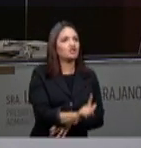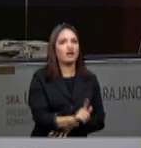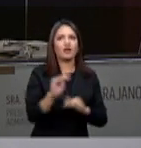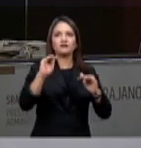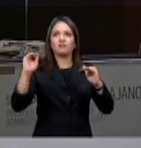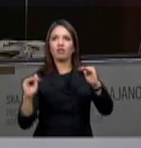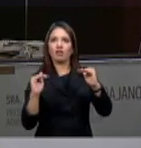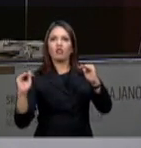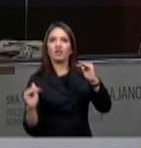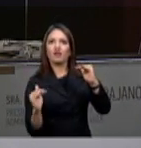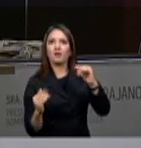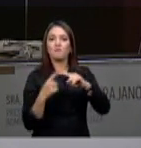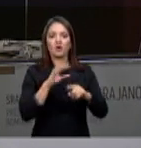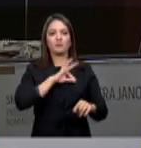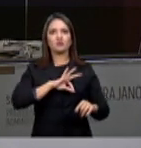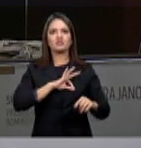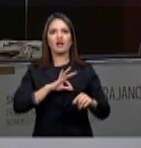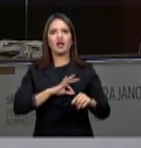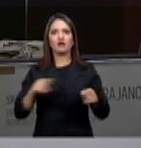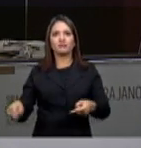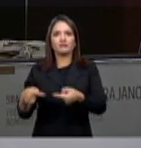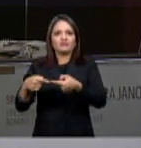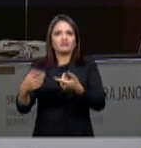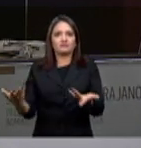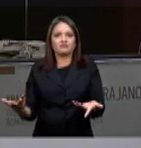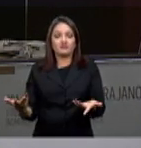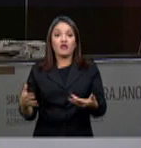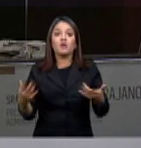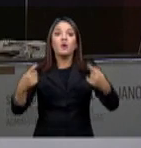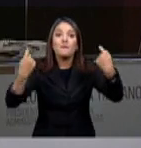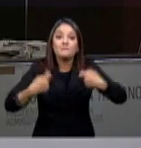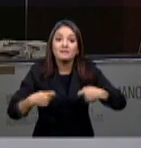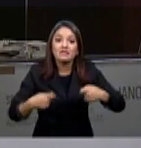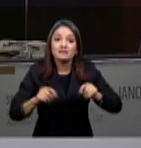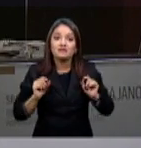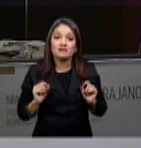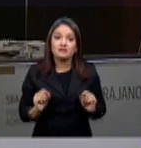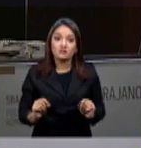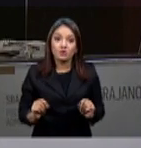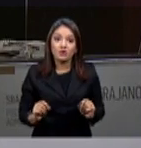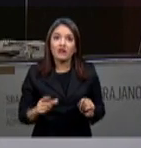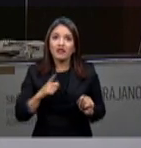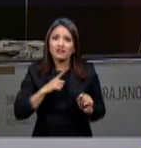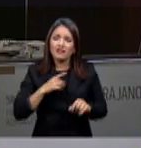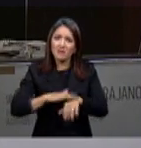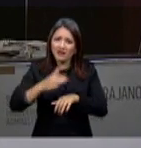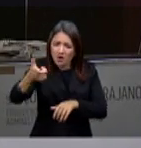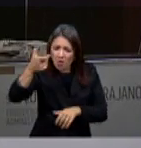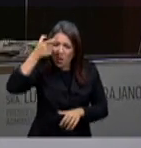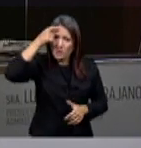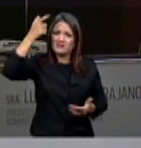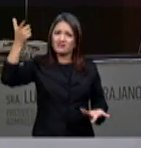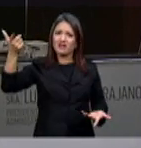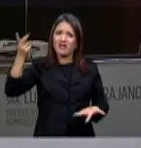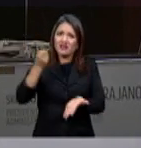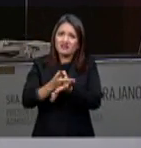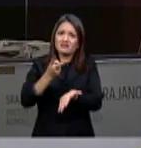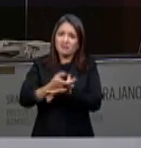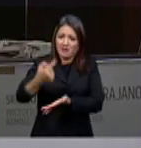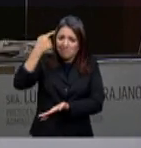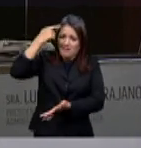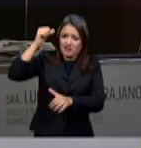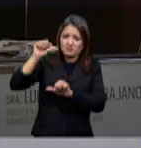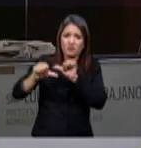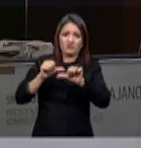chefe de operação então assim o que precisa é um momento do livro de consciência e eu acho que a pandemia com